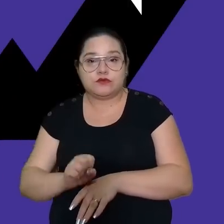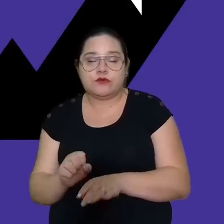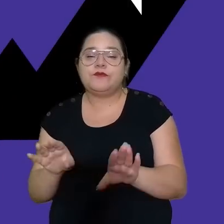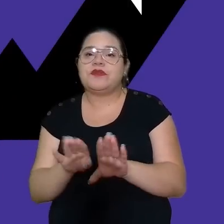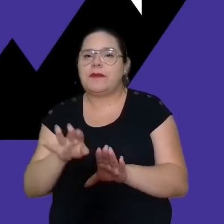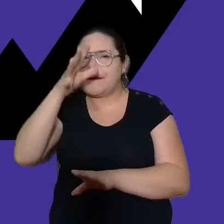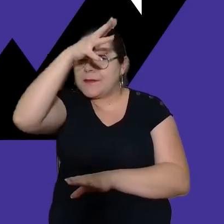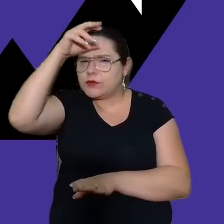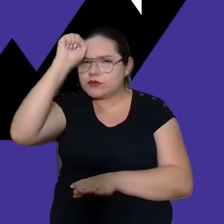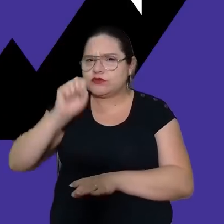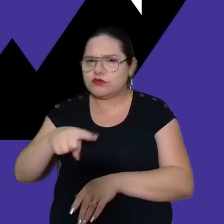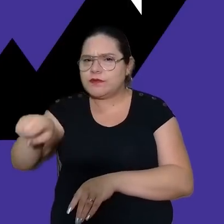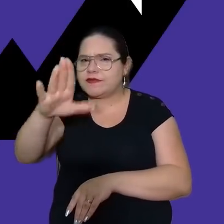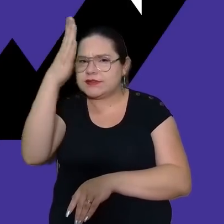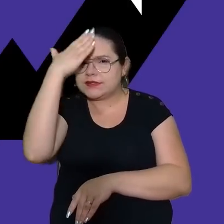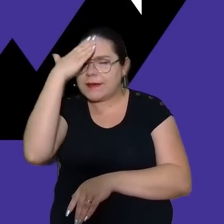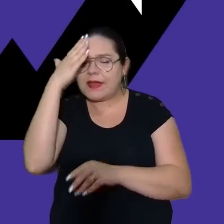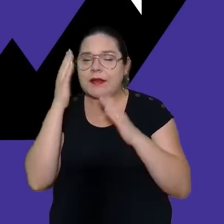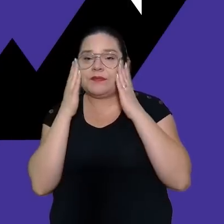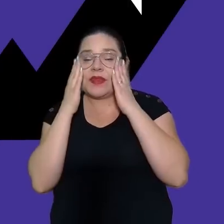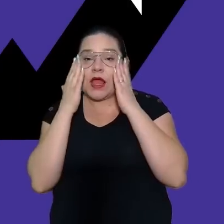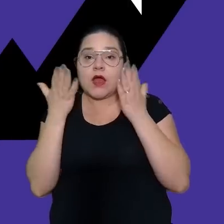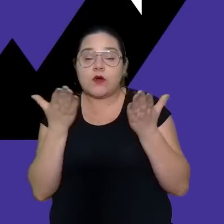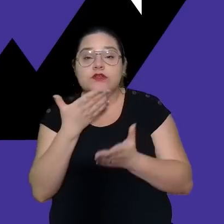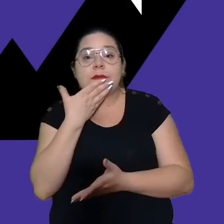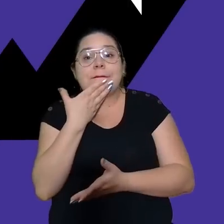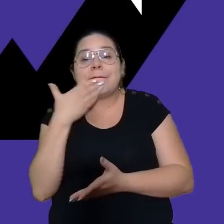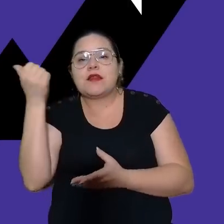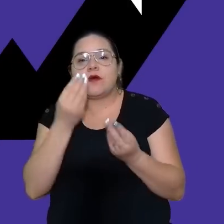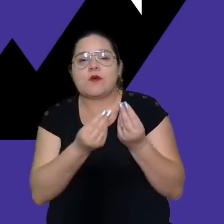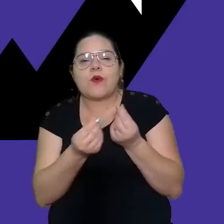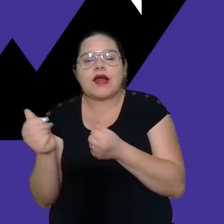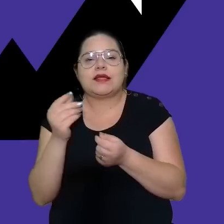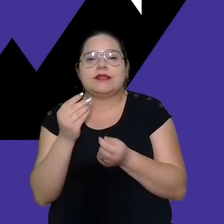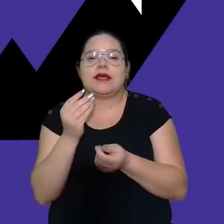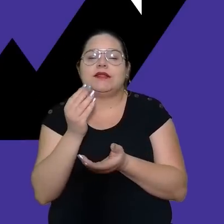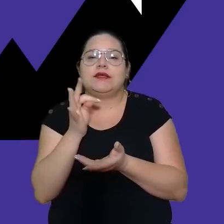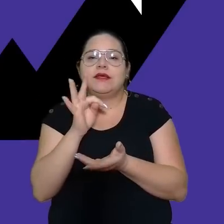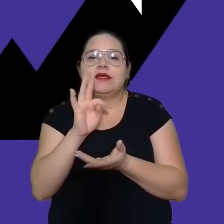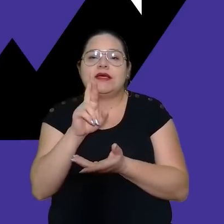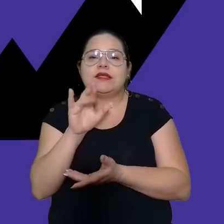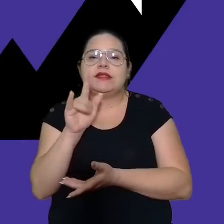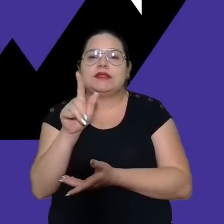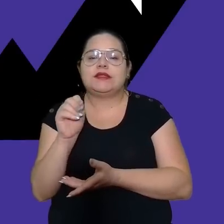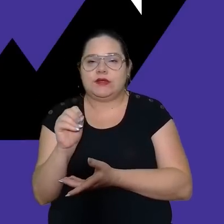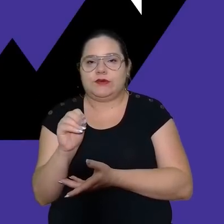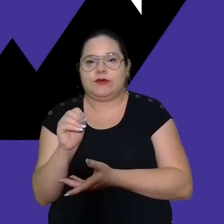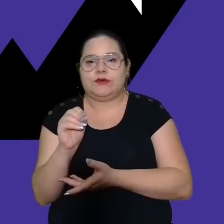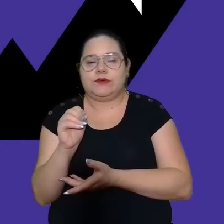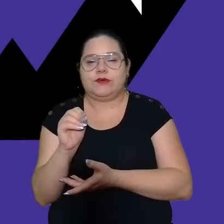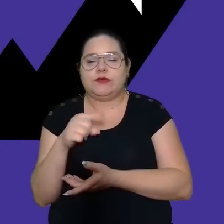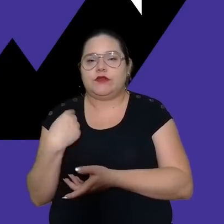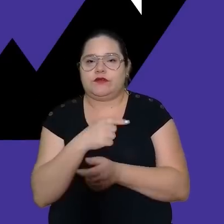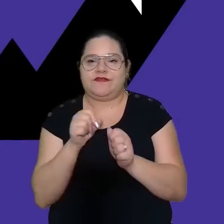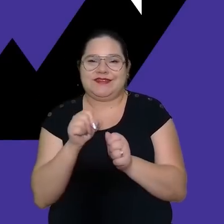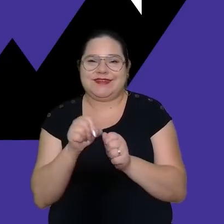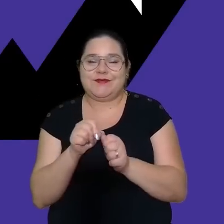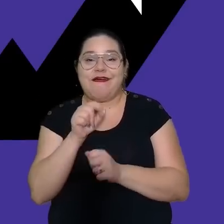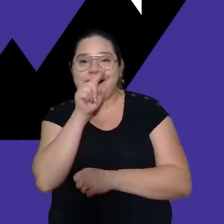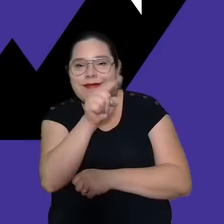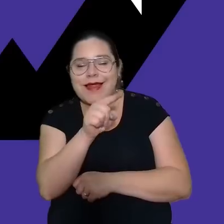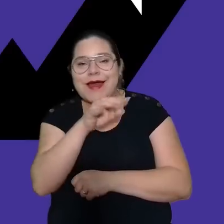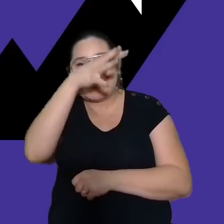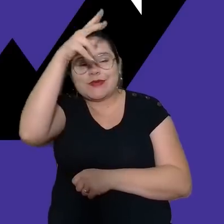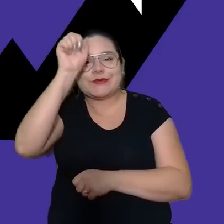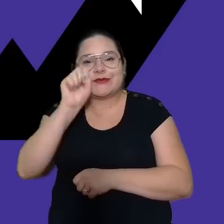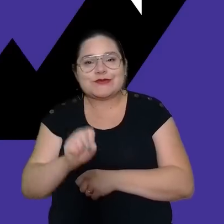ideia, é a melhor qualidade de trigo que a Coamo produz. A melhor qualidade de trigo é o trigo do Mato Grosso Sul, sem